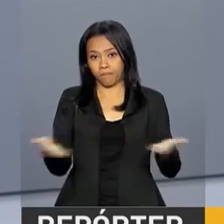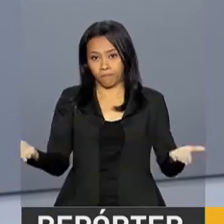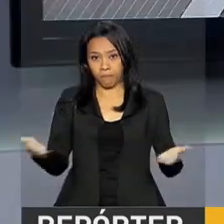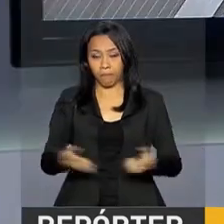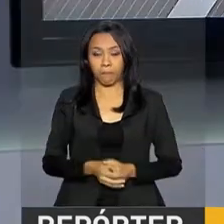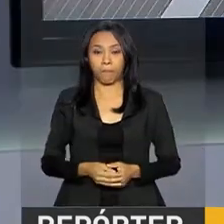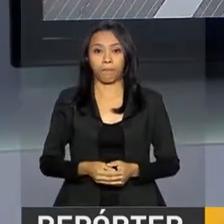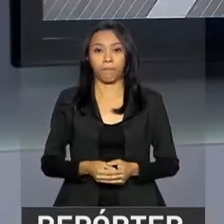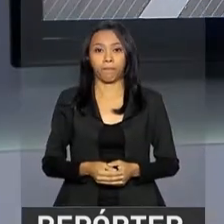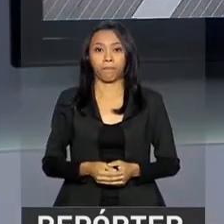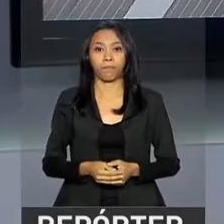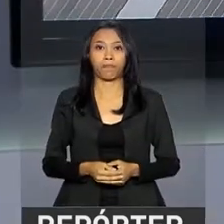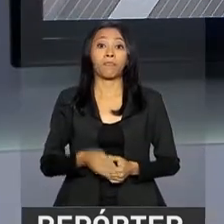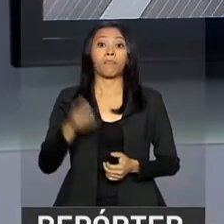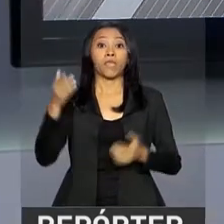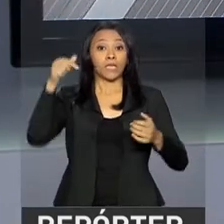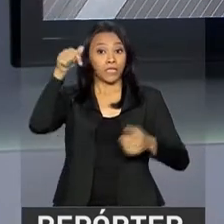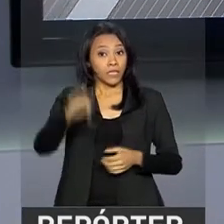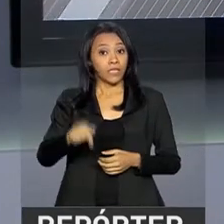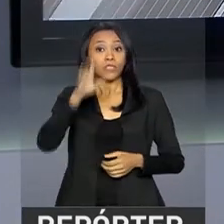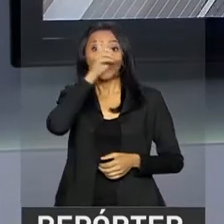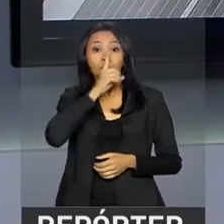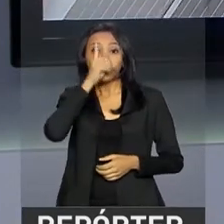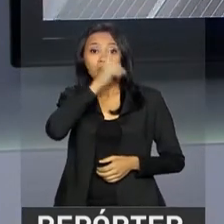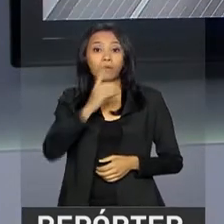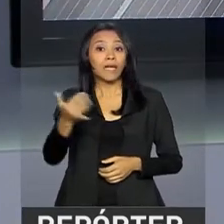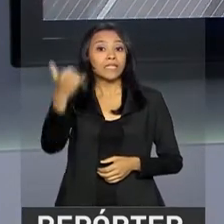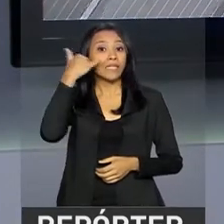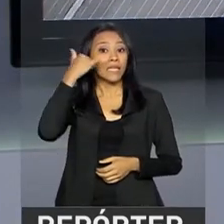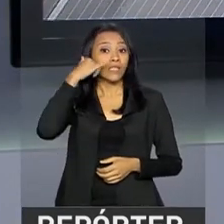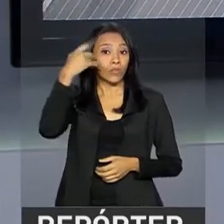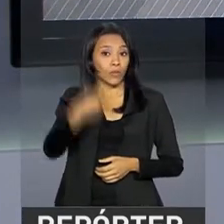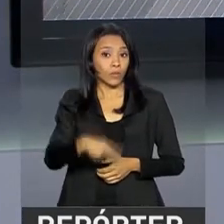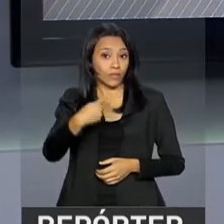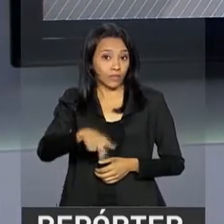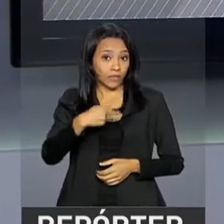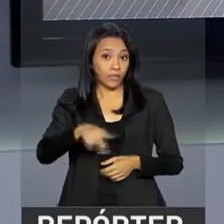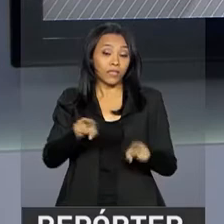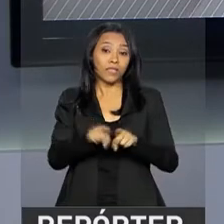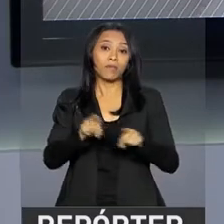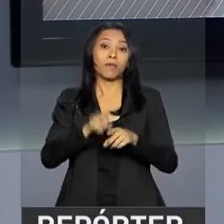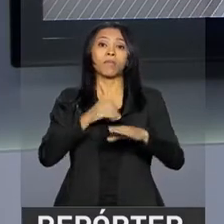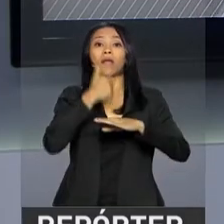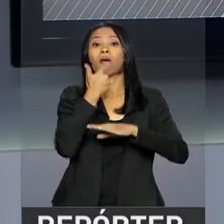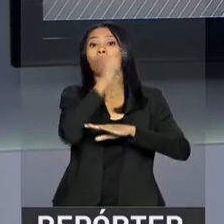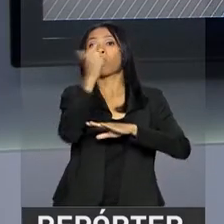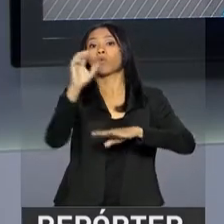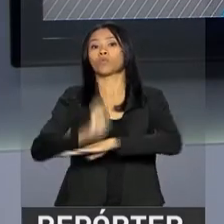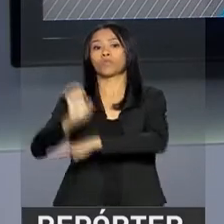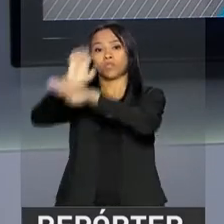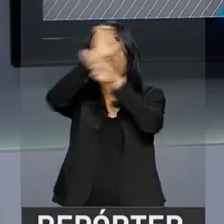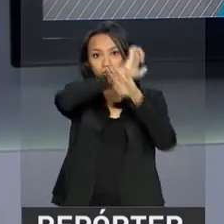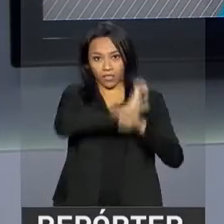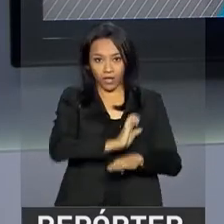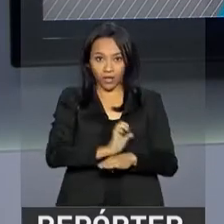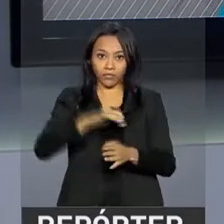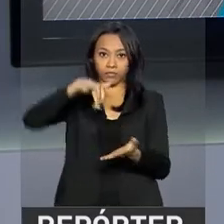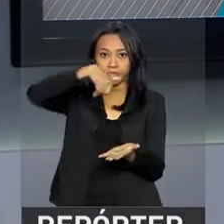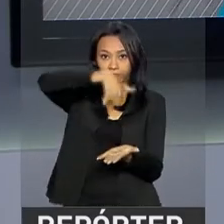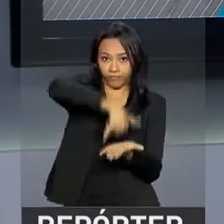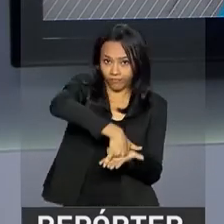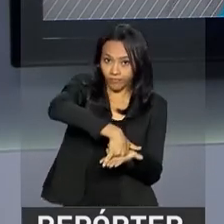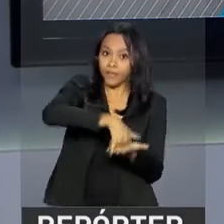anatel.gov.br/celularlegal. A partir deste domingo, as ligações locais e interurbanas de telefones fixos para móveis vão ficar